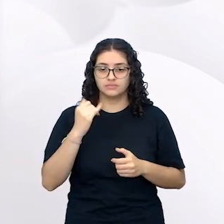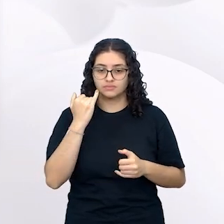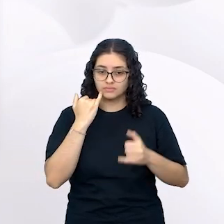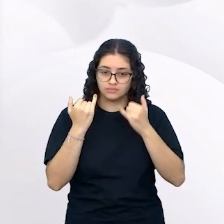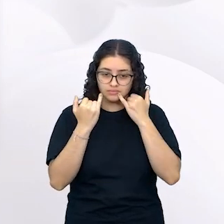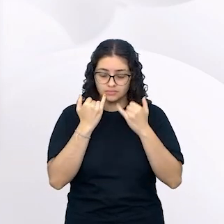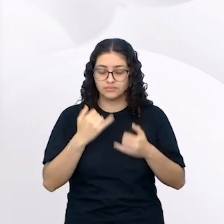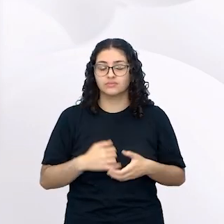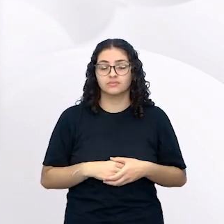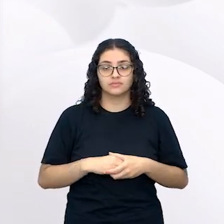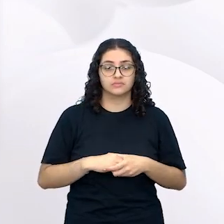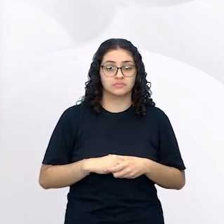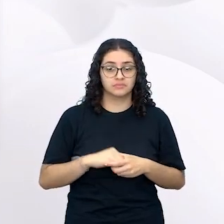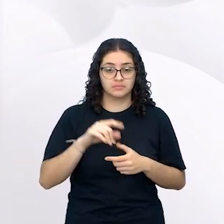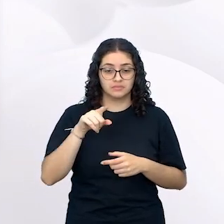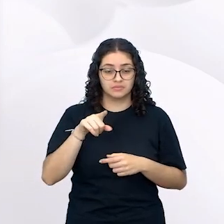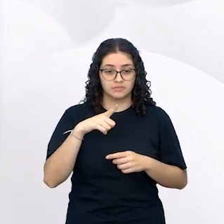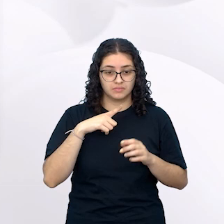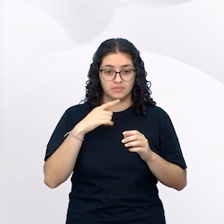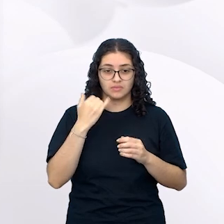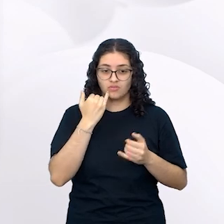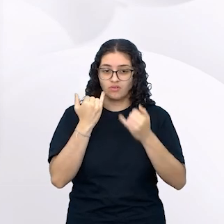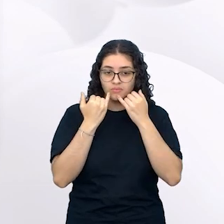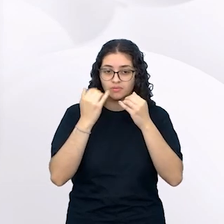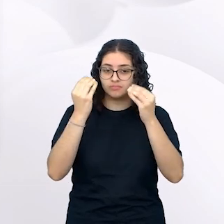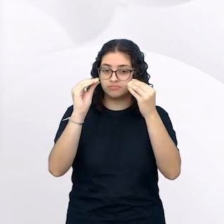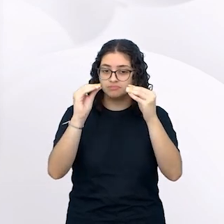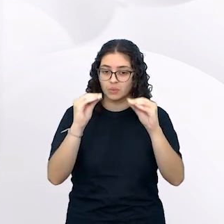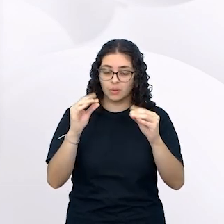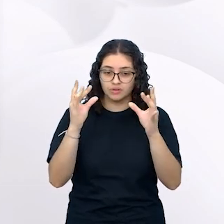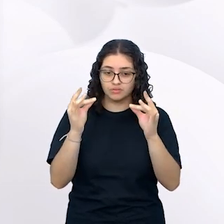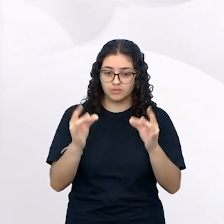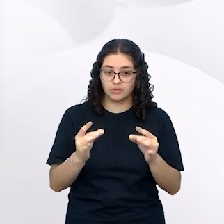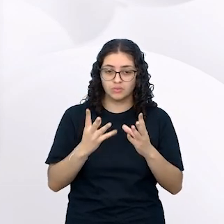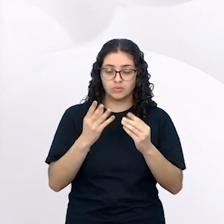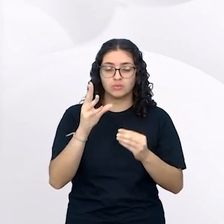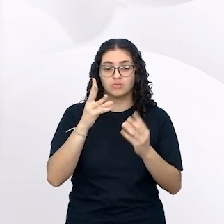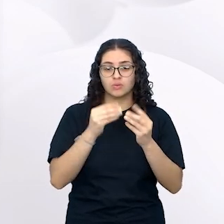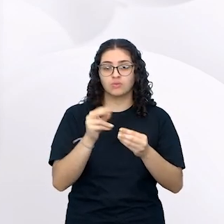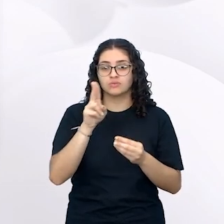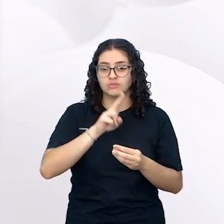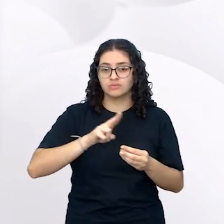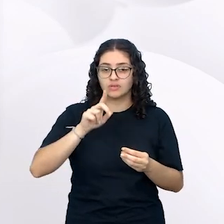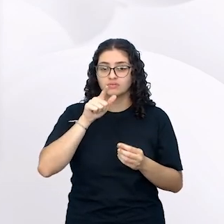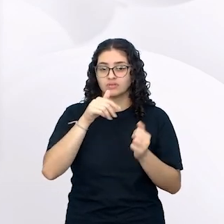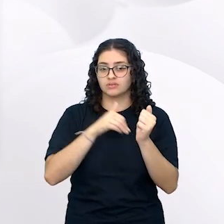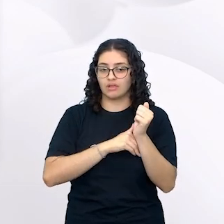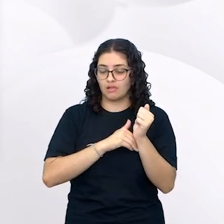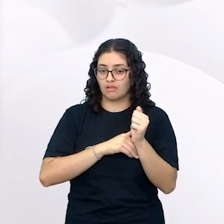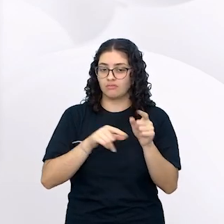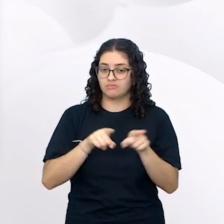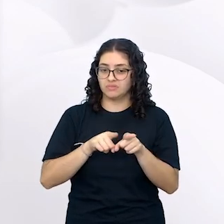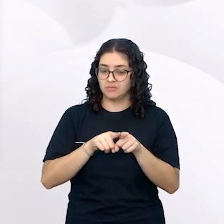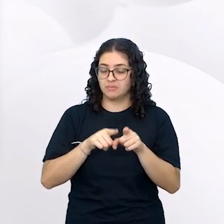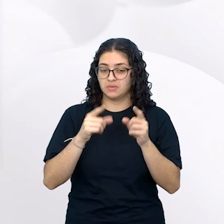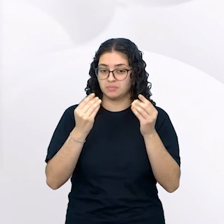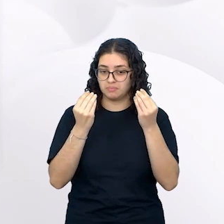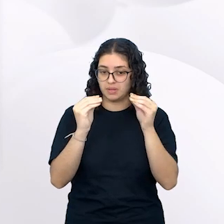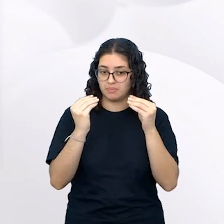formativo. Você insere, então, as informações de usuário e senha. Isso. Okay. Agora